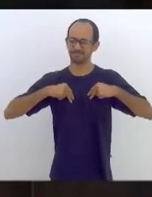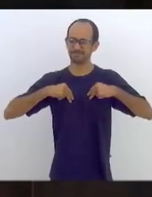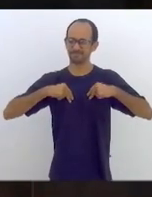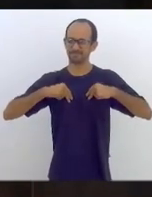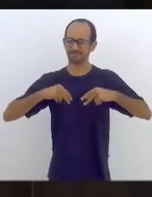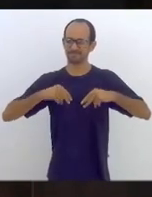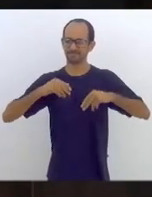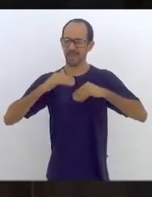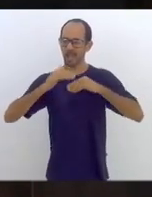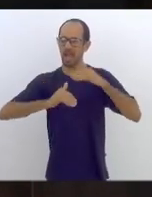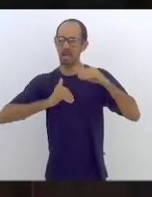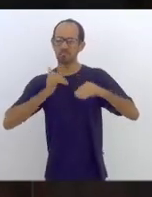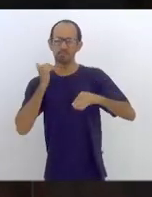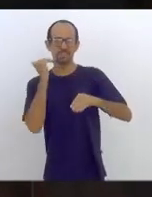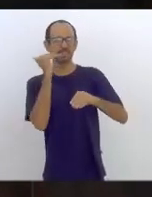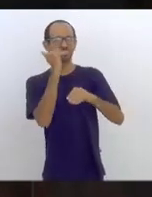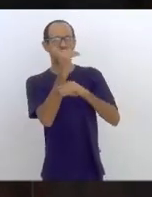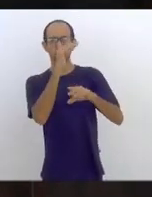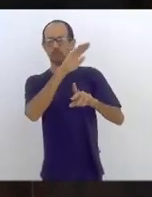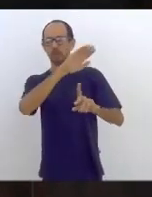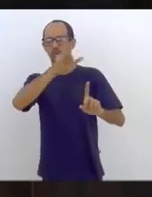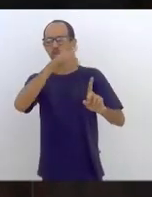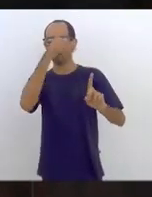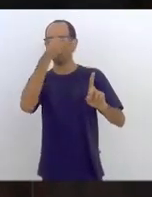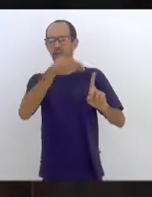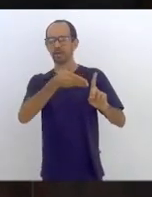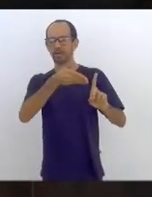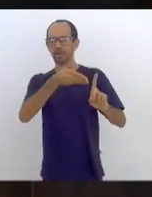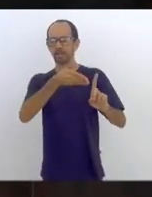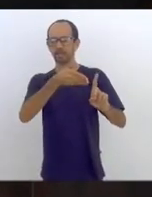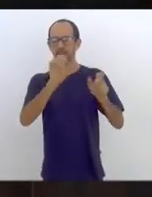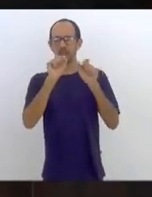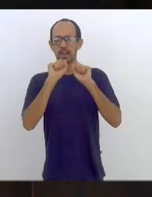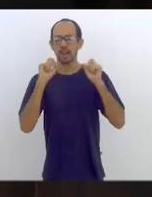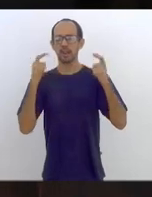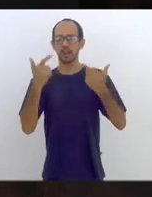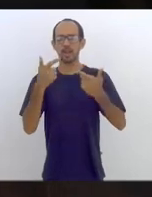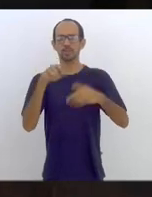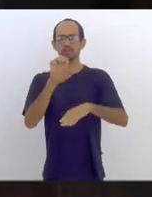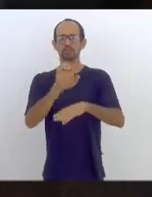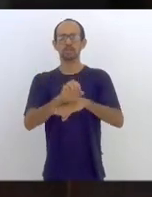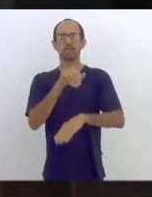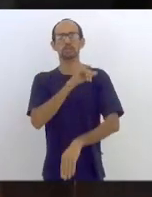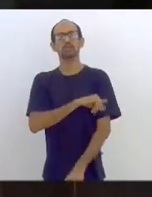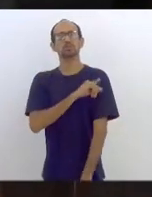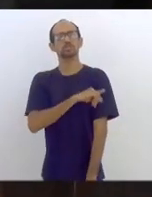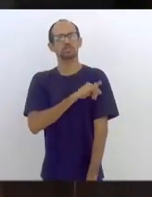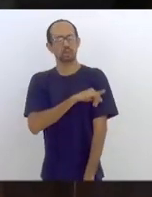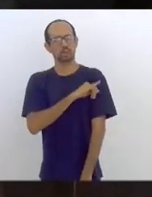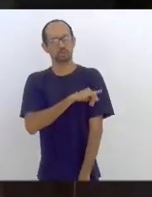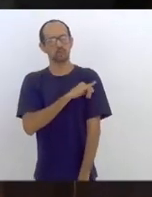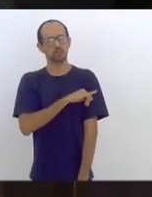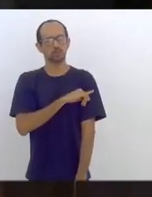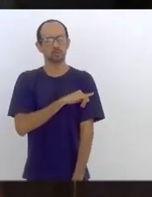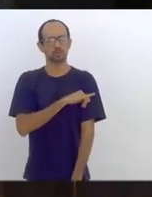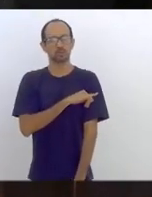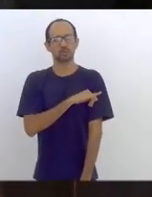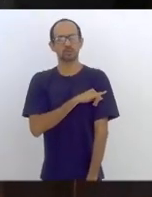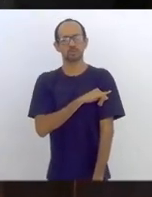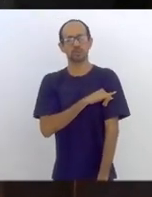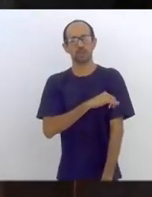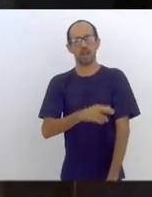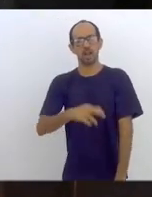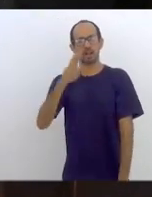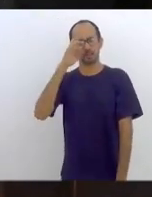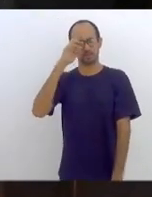Mais alta honraria da Assembleia Legislativa do Estado do Rio de Janeiro, a Dona